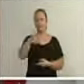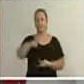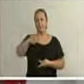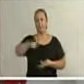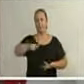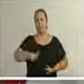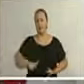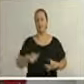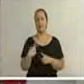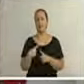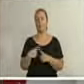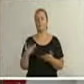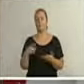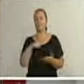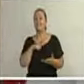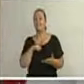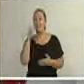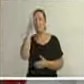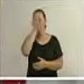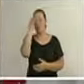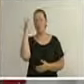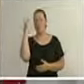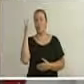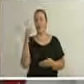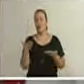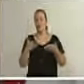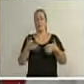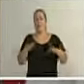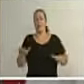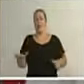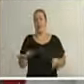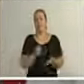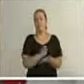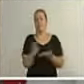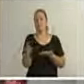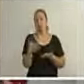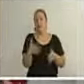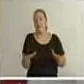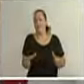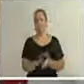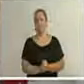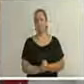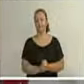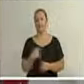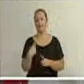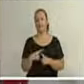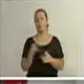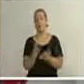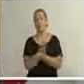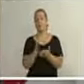por aqueles que defendem o não impeachment, né, é que ele, sem crime de responsabilidade, vira um golpe. Né? Isso é